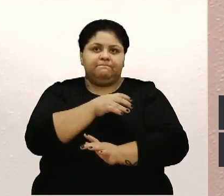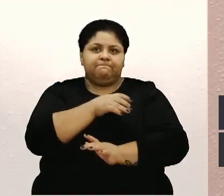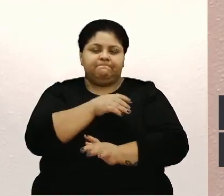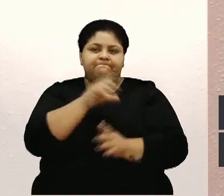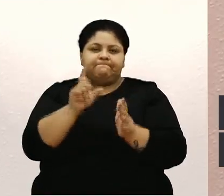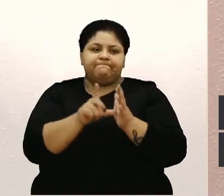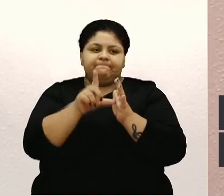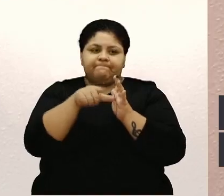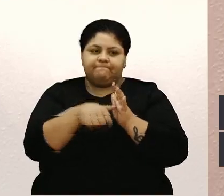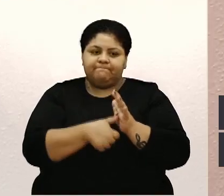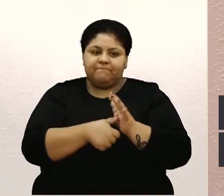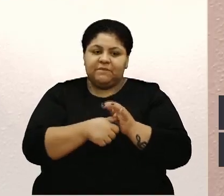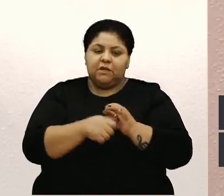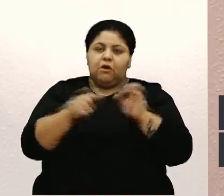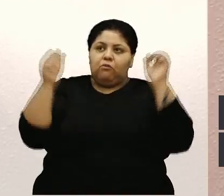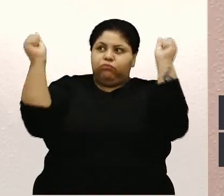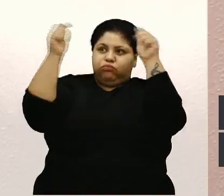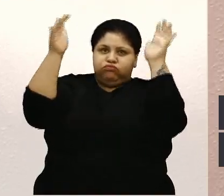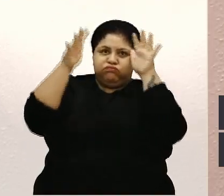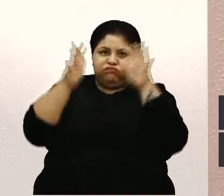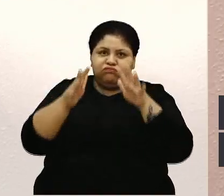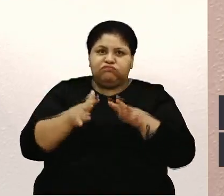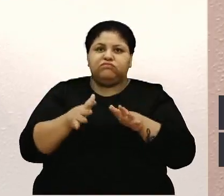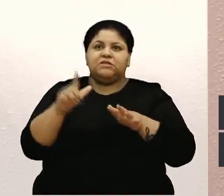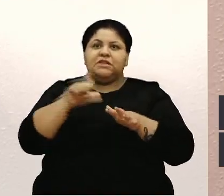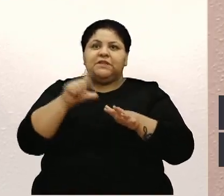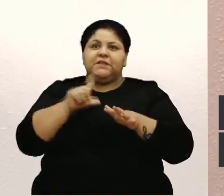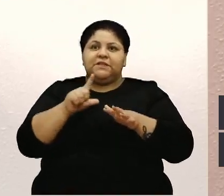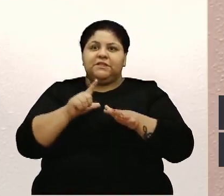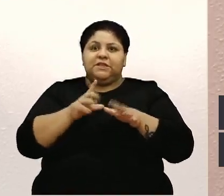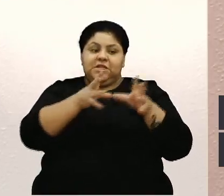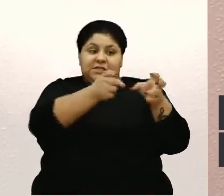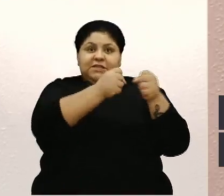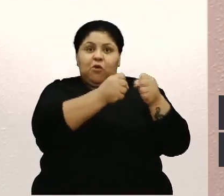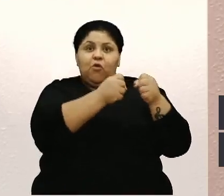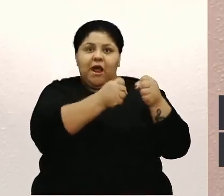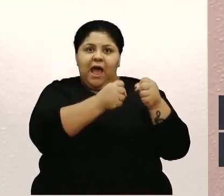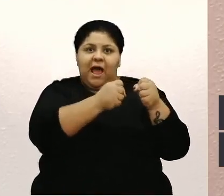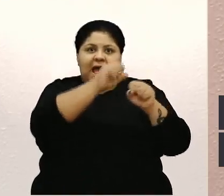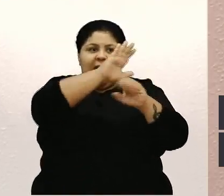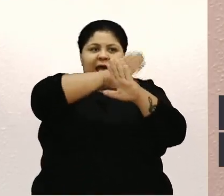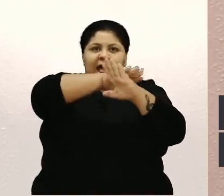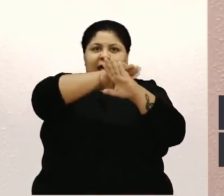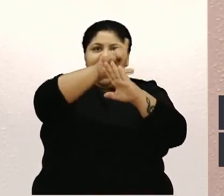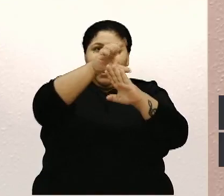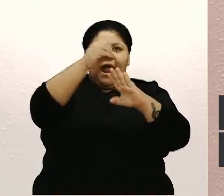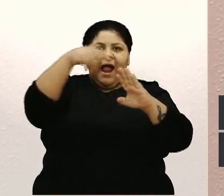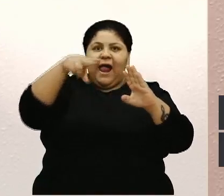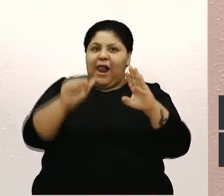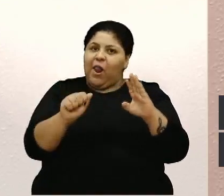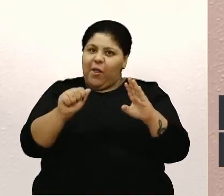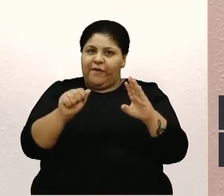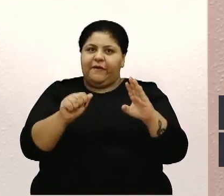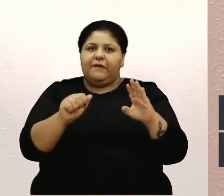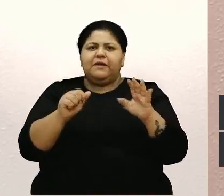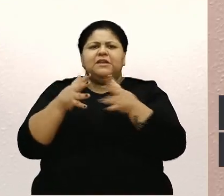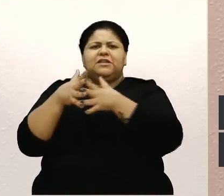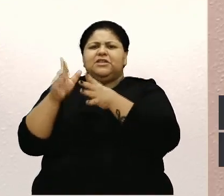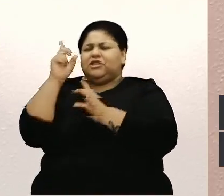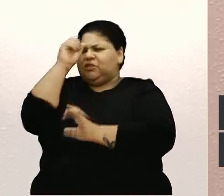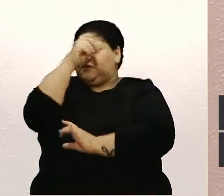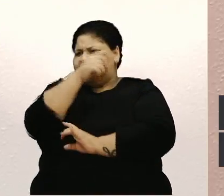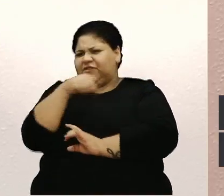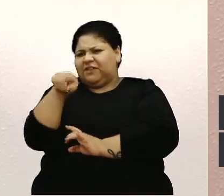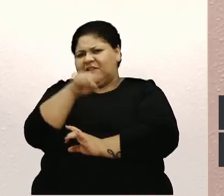mais fazia uma chuva, uma tempestade, tinha que estar segurando a lona. Olha, era um perrengue atrás do outro e a gente sabe que o nosso clima